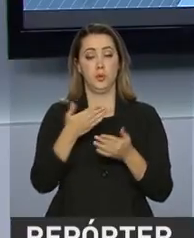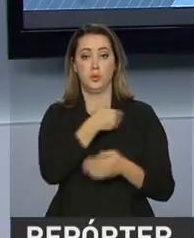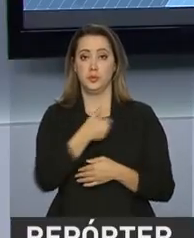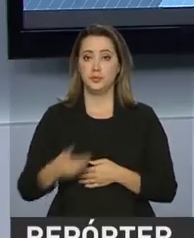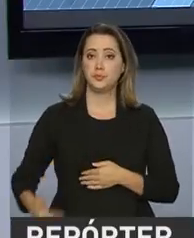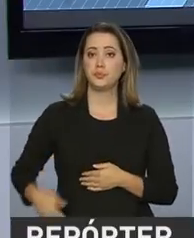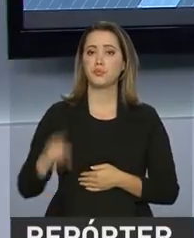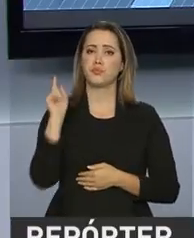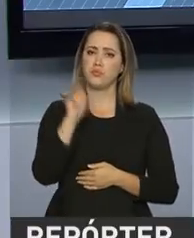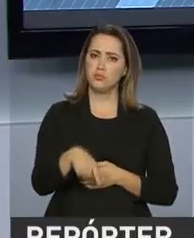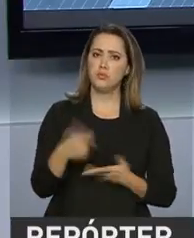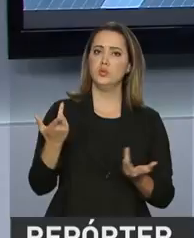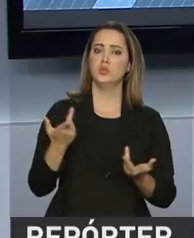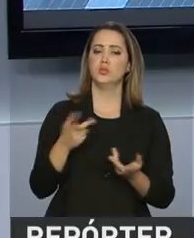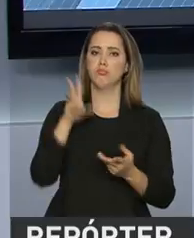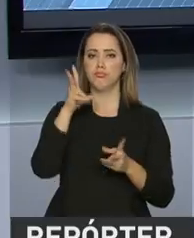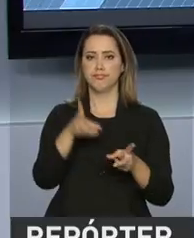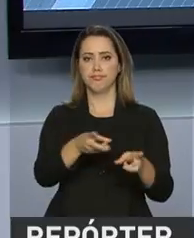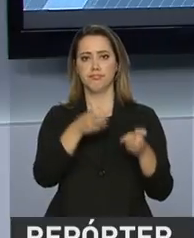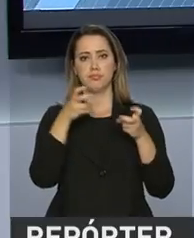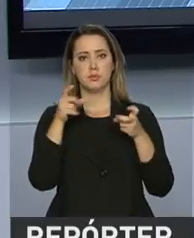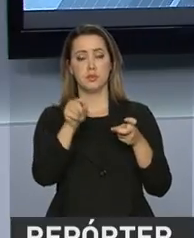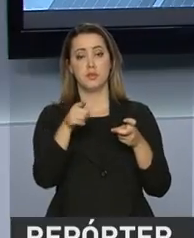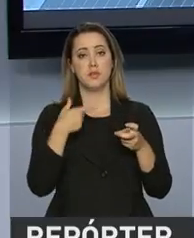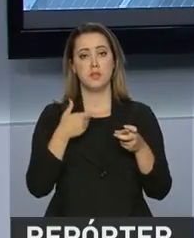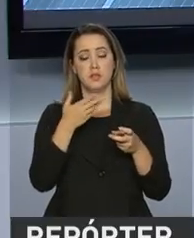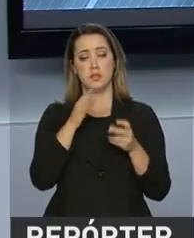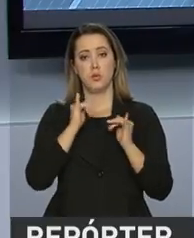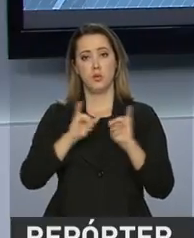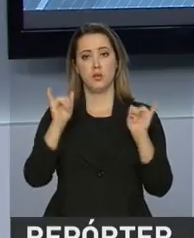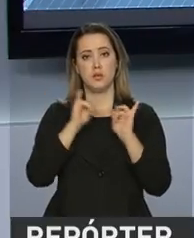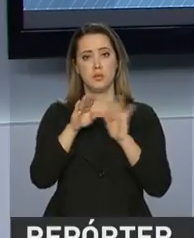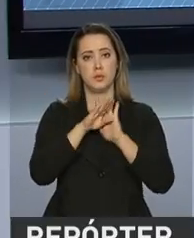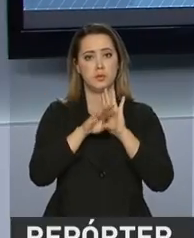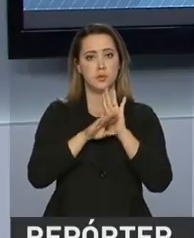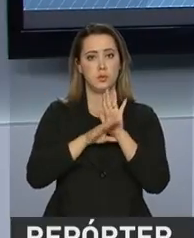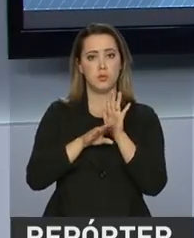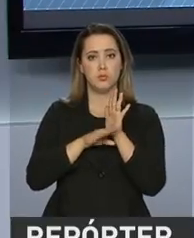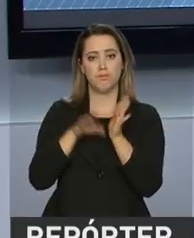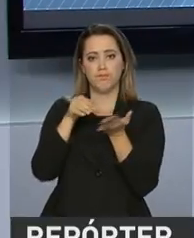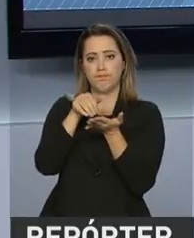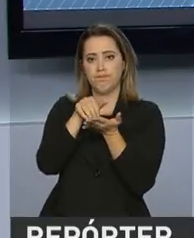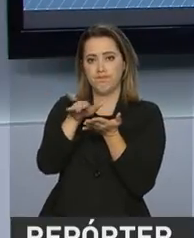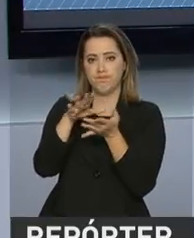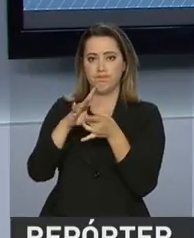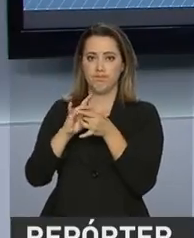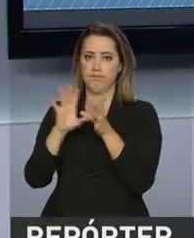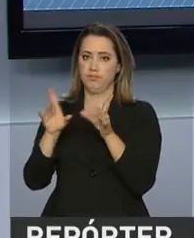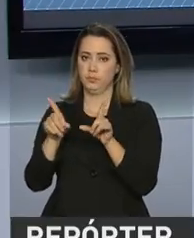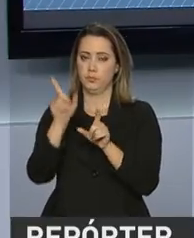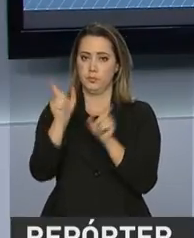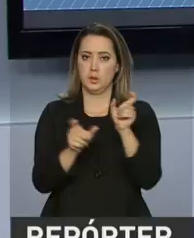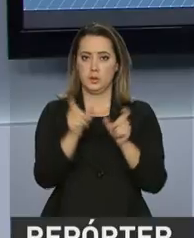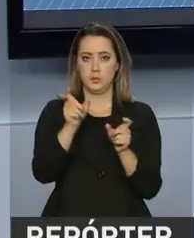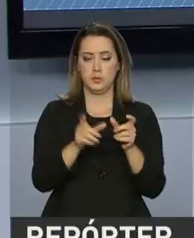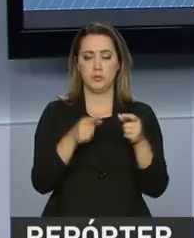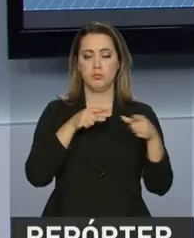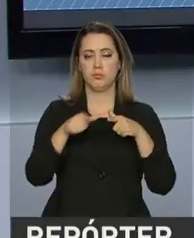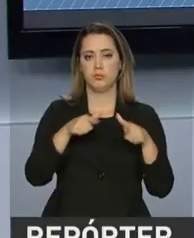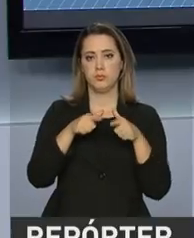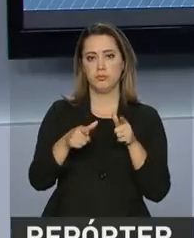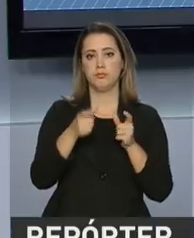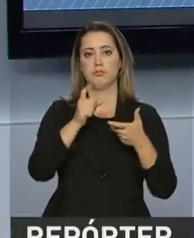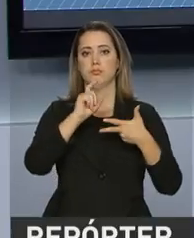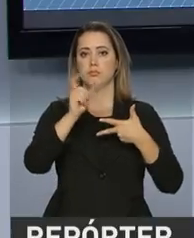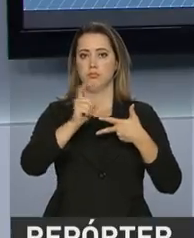públicos essa é a previsão do governo federal com o lançamento do plano de demissão voluntária para os servidores do executivo o